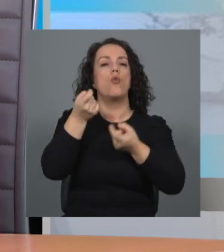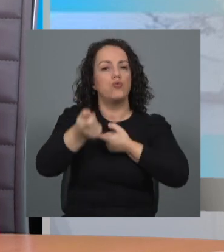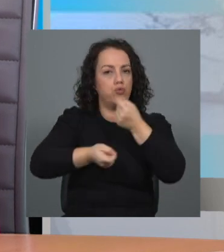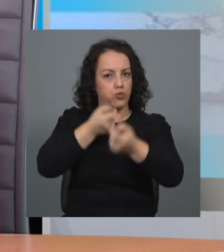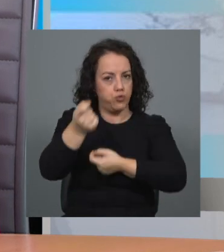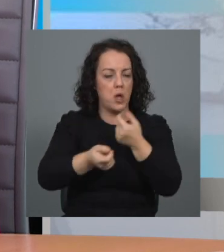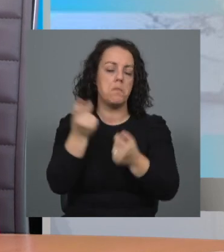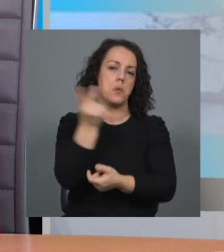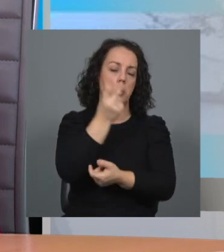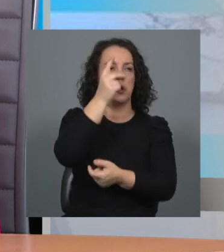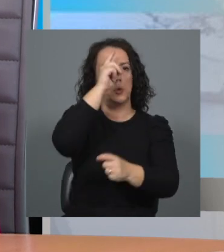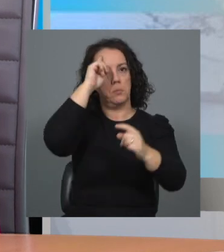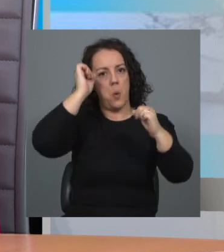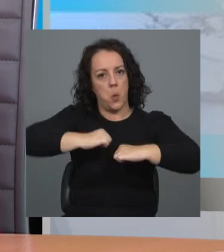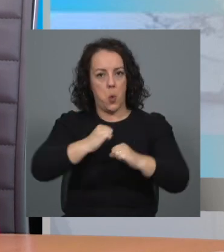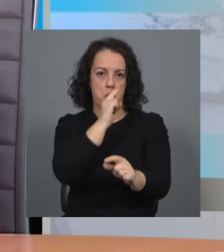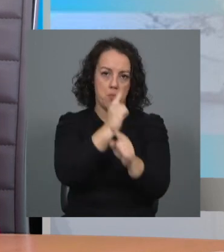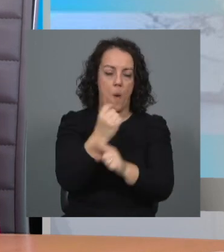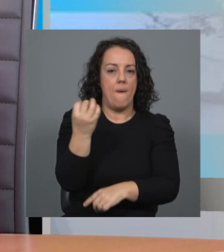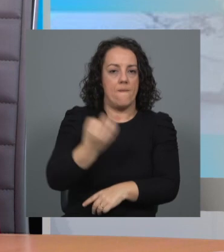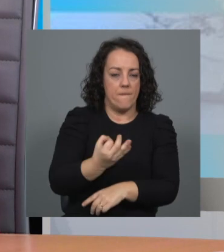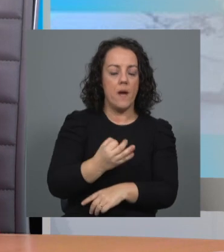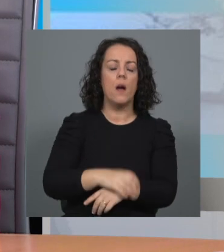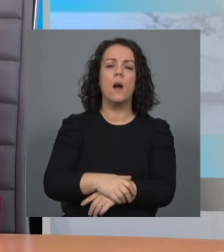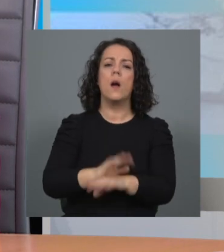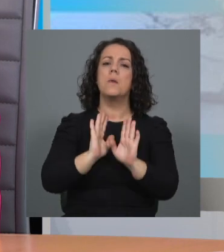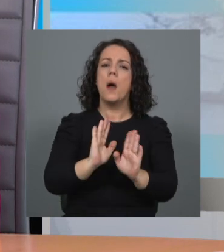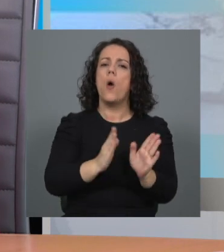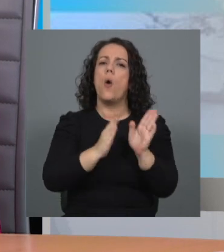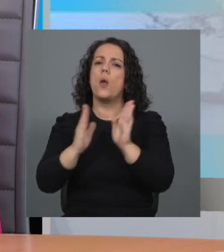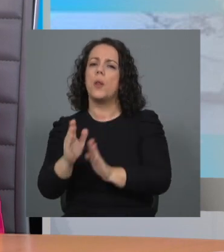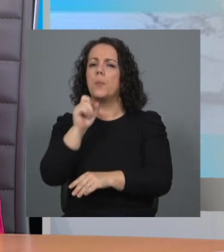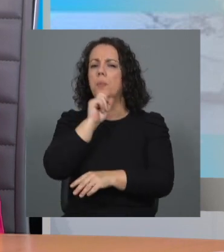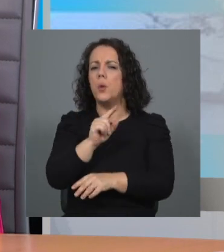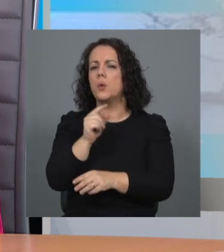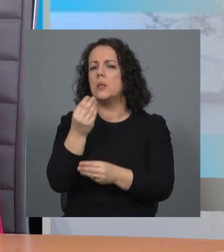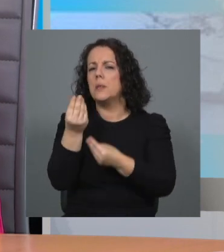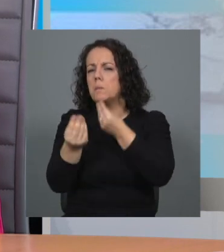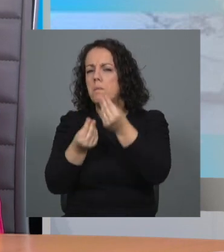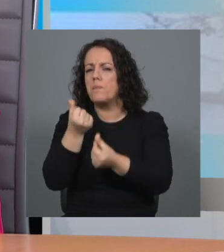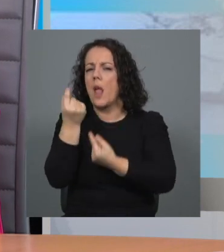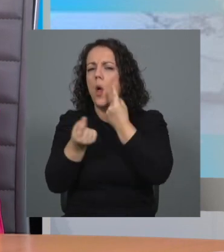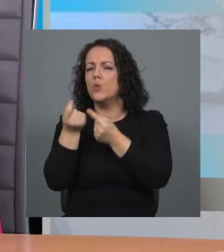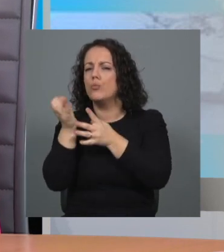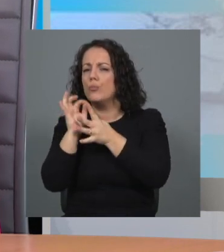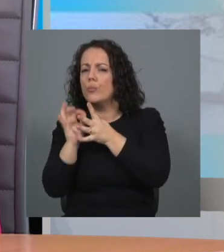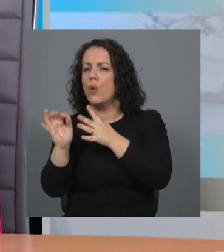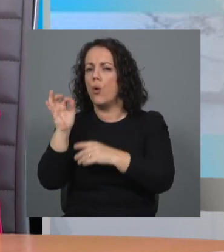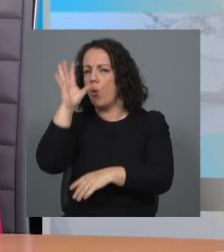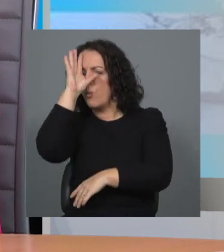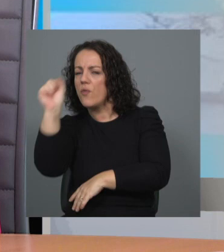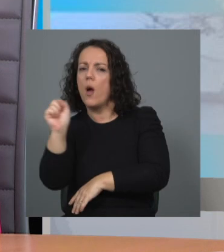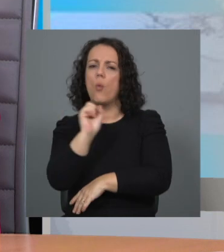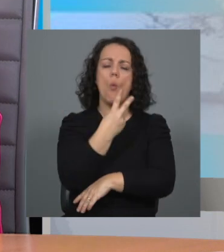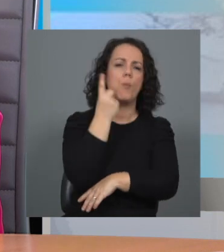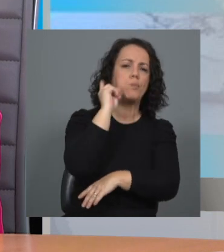penso que pode haver diferenças de pormenor entre Presidente e Governo,